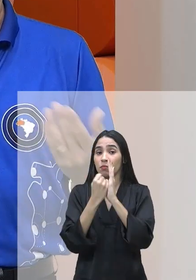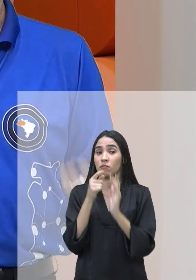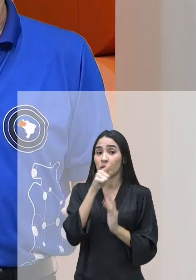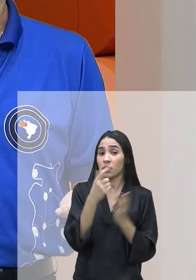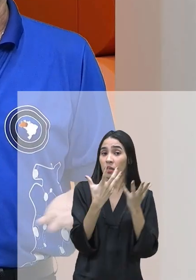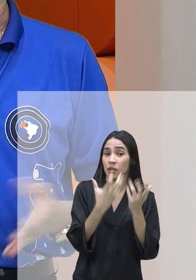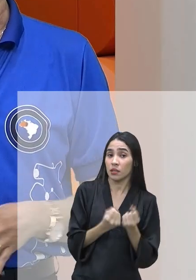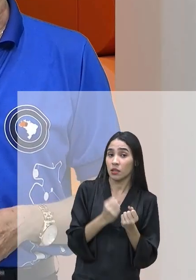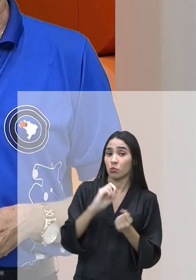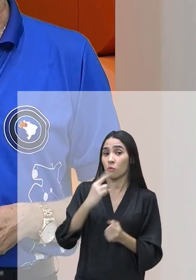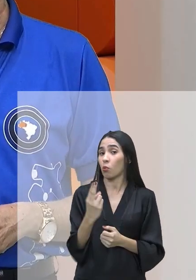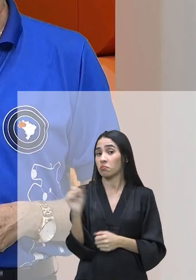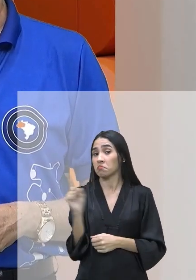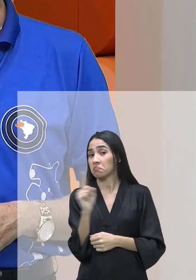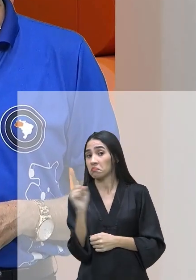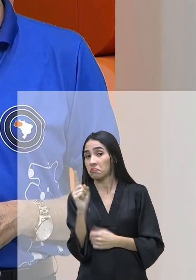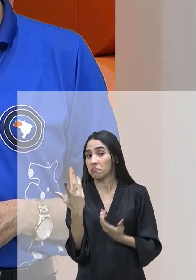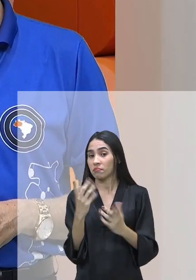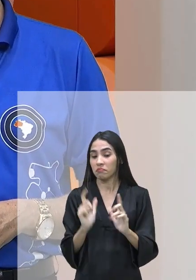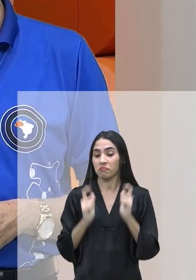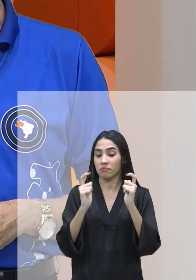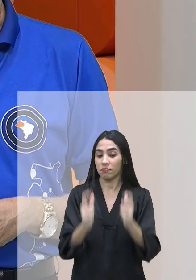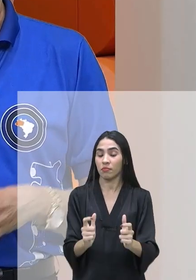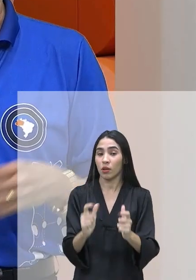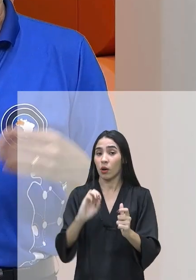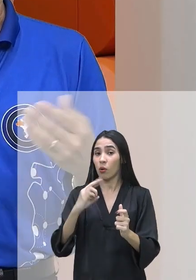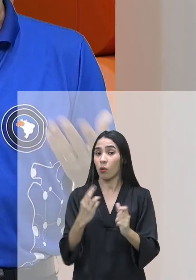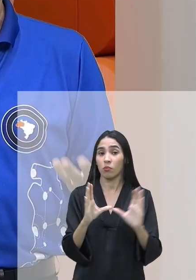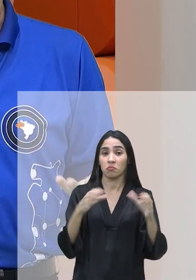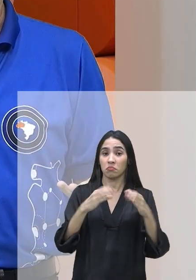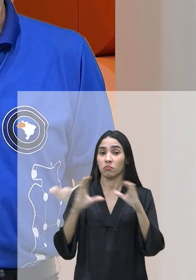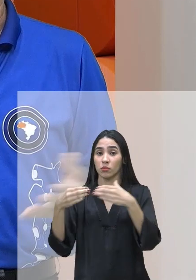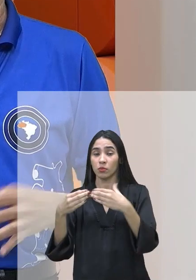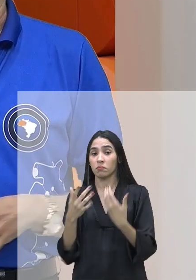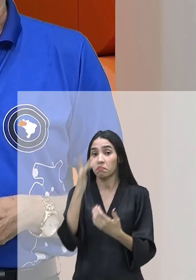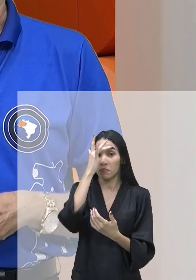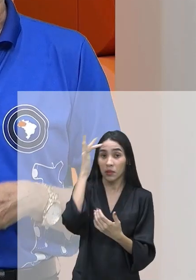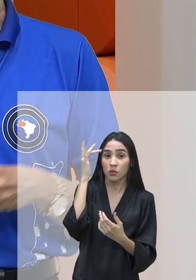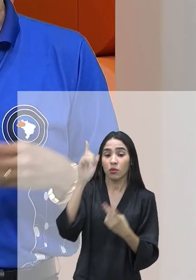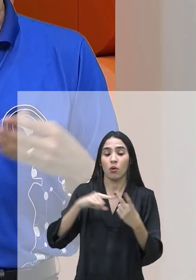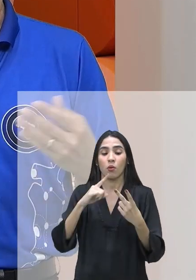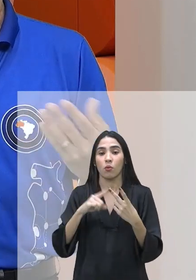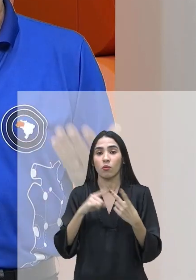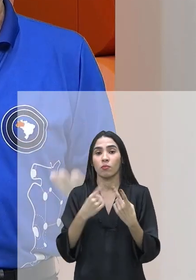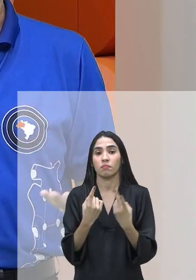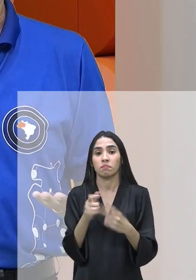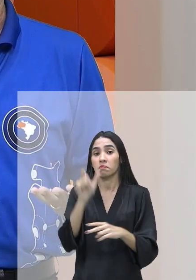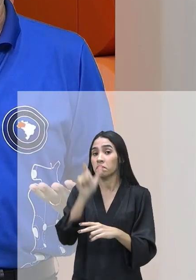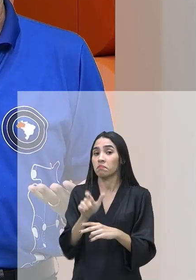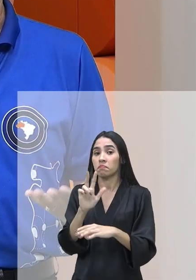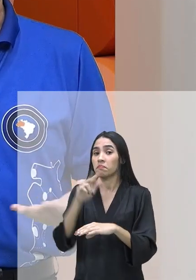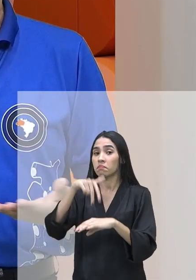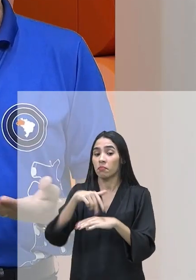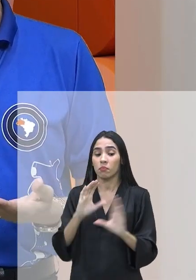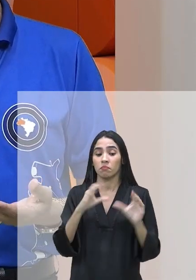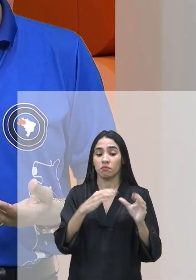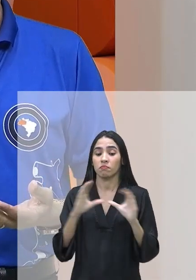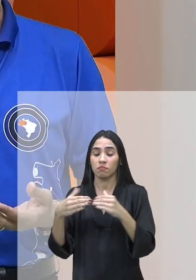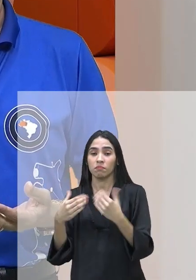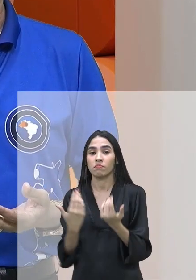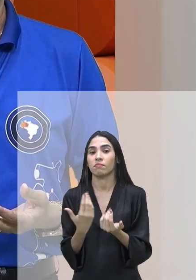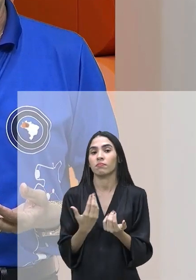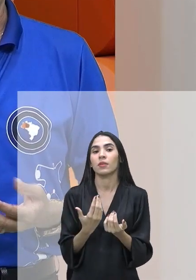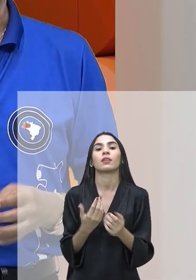aceito ou não dentro de um determinado grupo, como pessoa, como pertencente àquele grupo. E